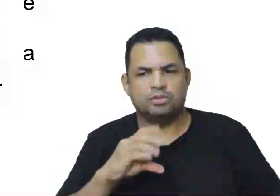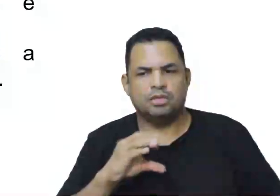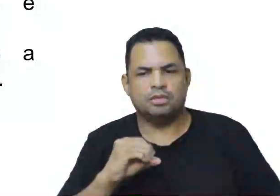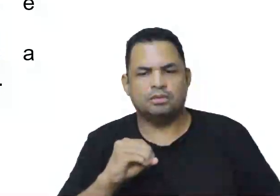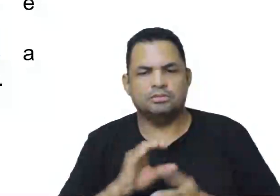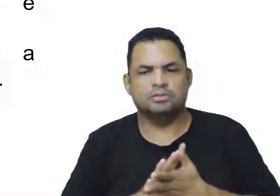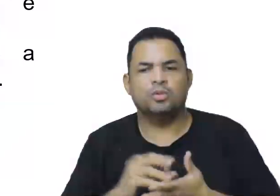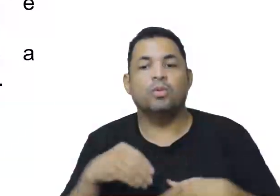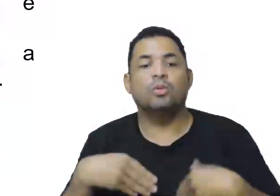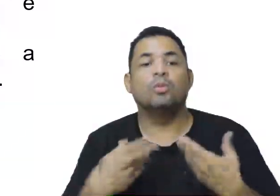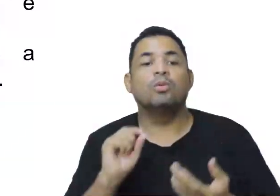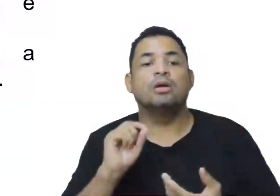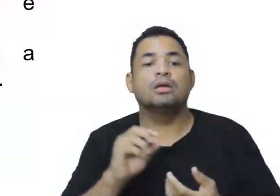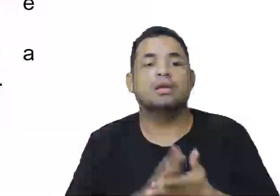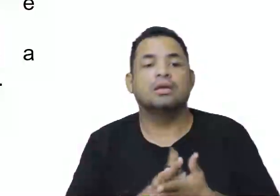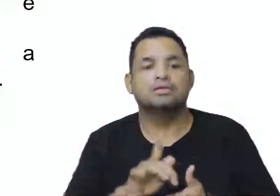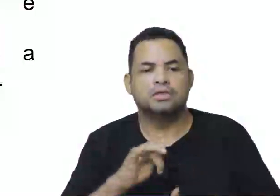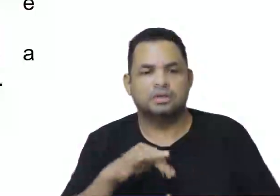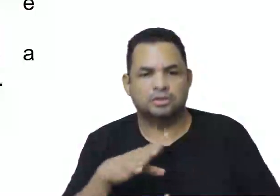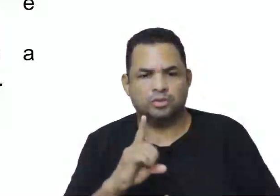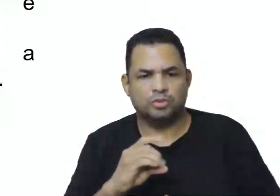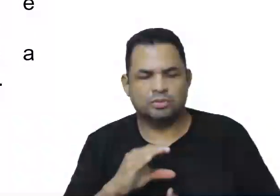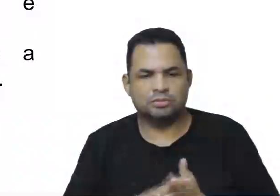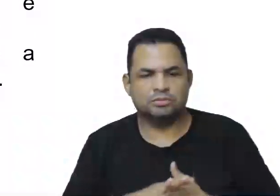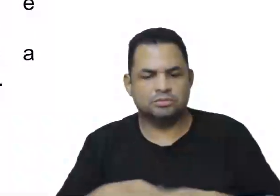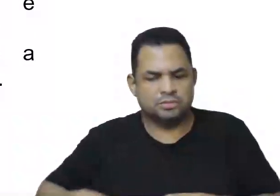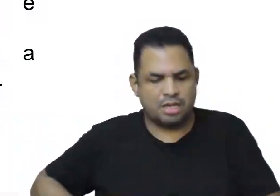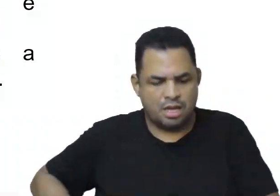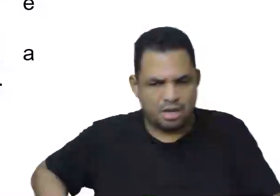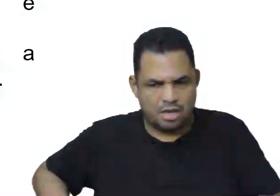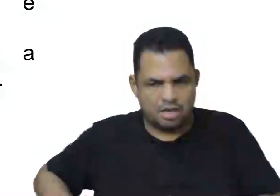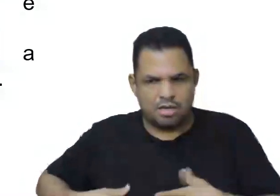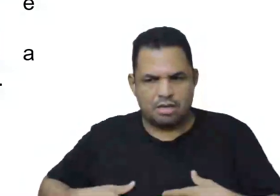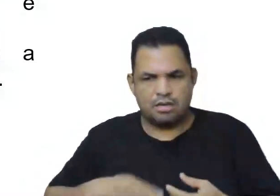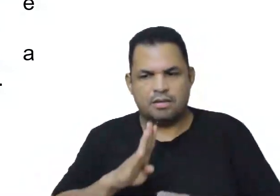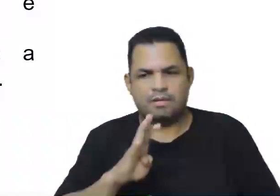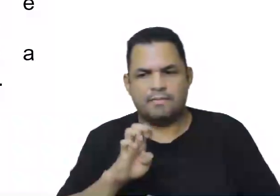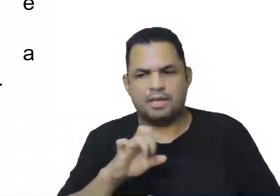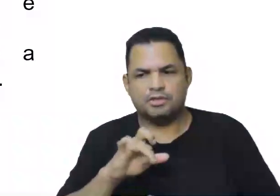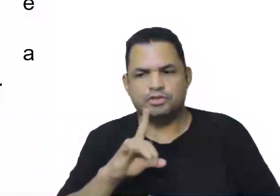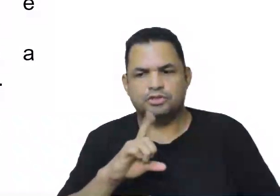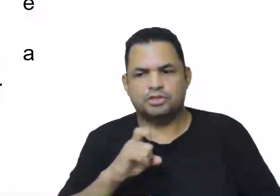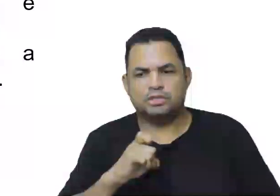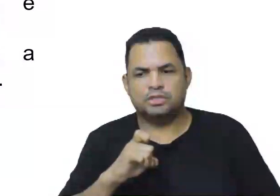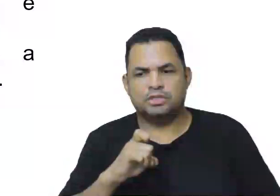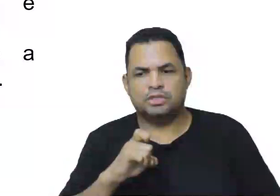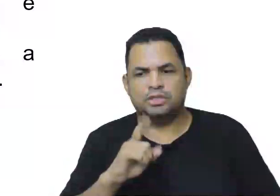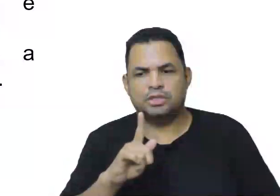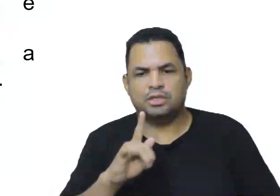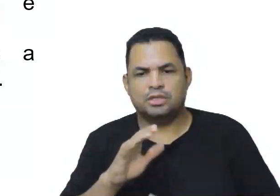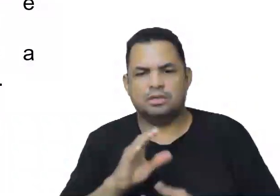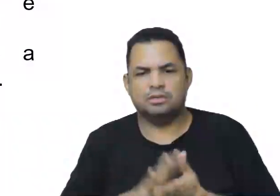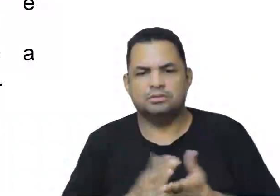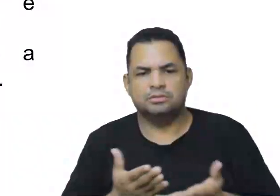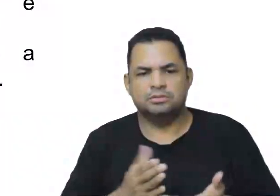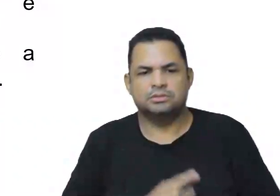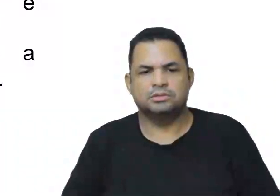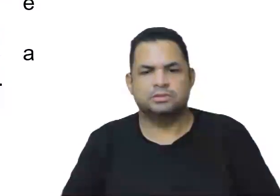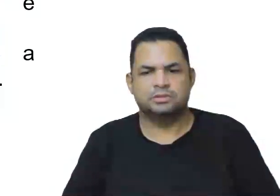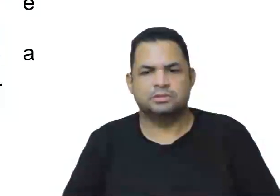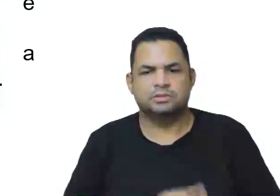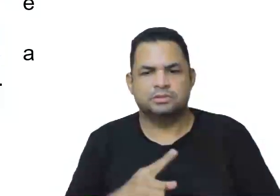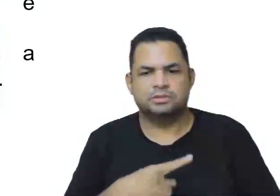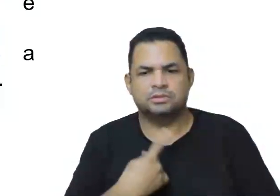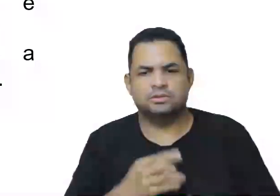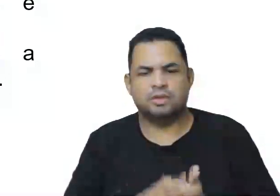gênito-urinário. O que é o sistema gênito-urinário, pessoal? Rins, bexiga, né? E os órgãos por onde a gente, no